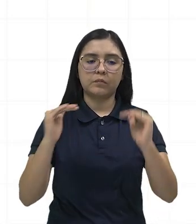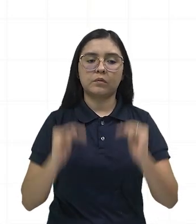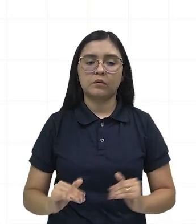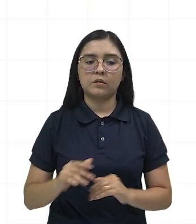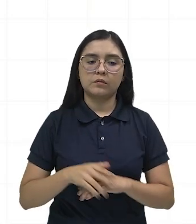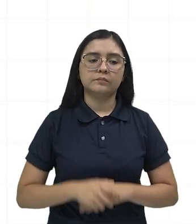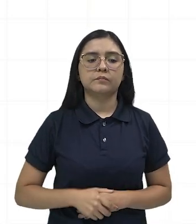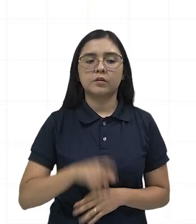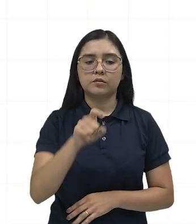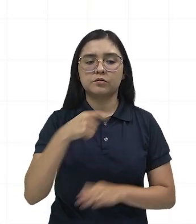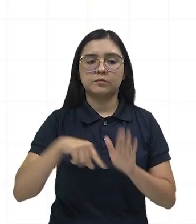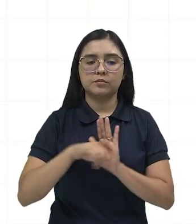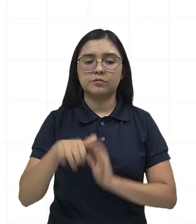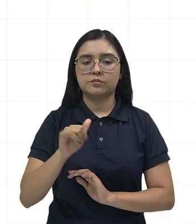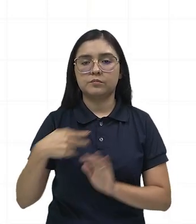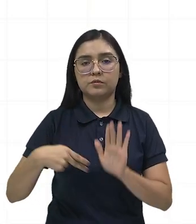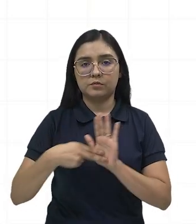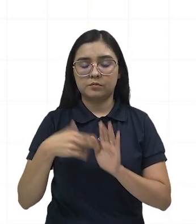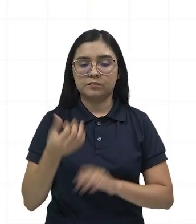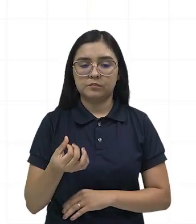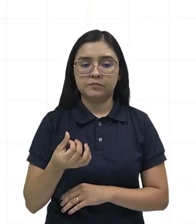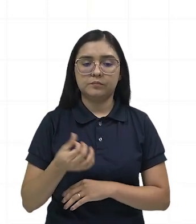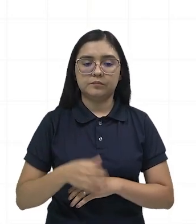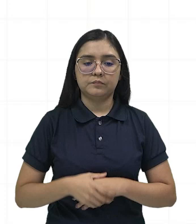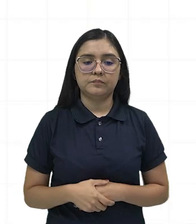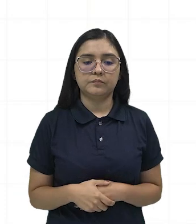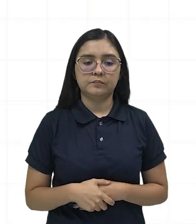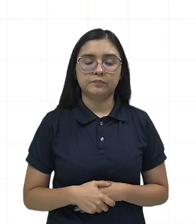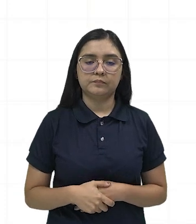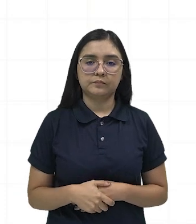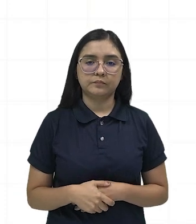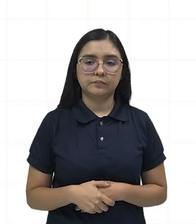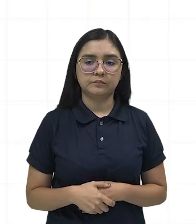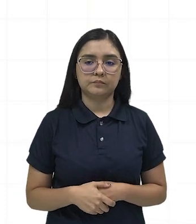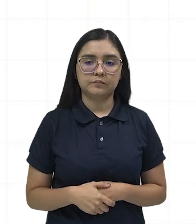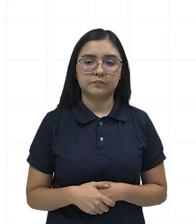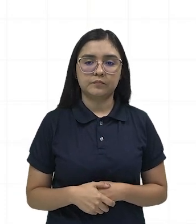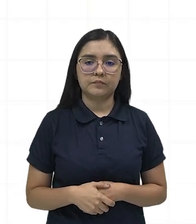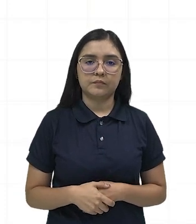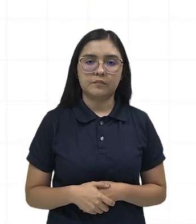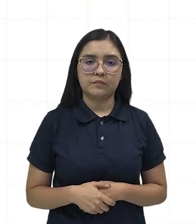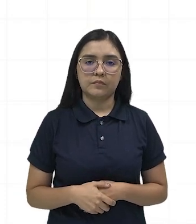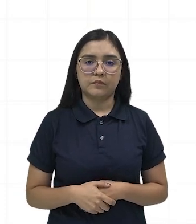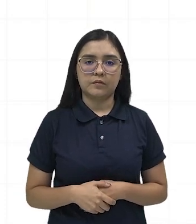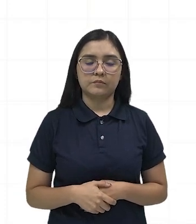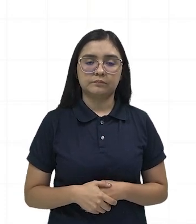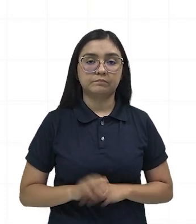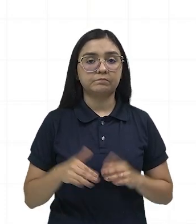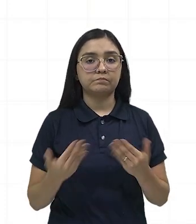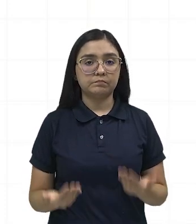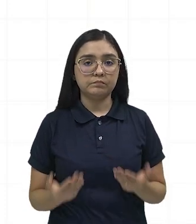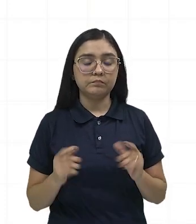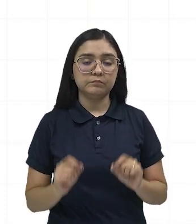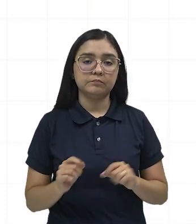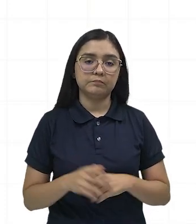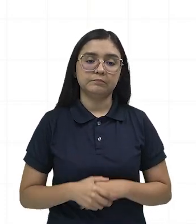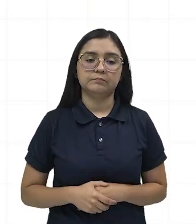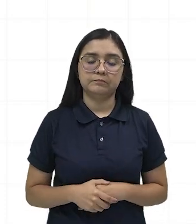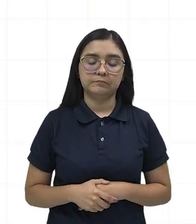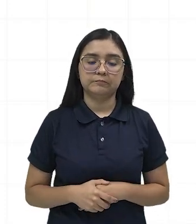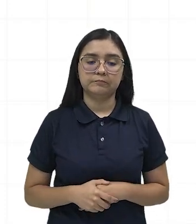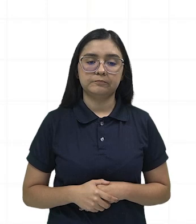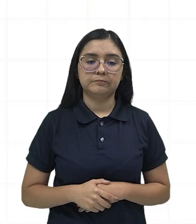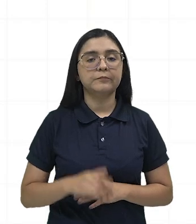a diferença entre eles, que é a subtração, né, é igual a 6. Portanto, nós,